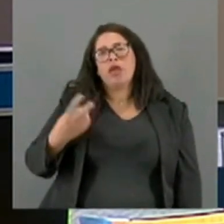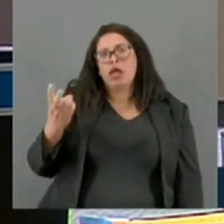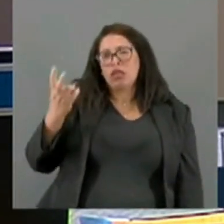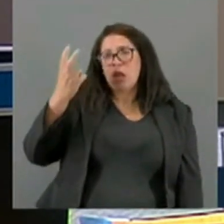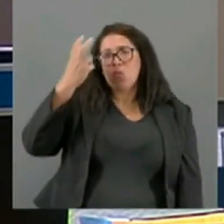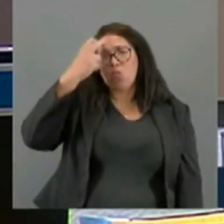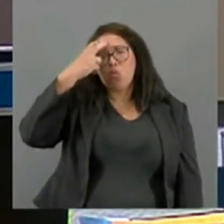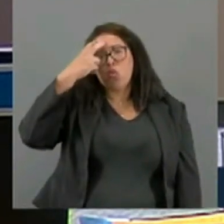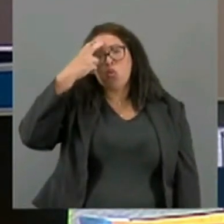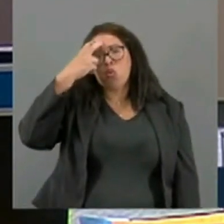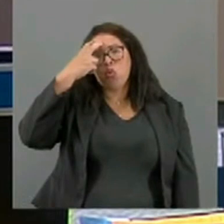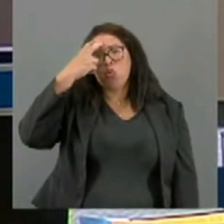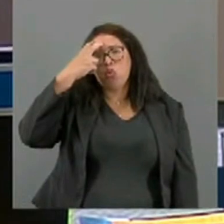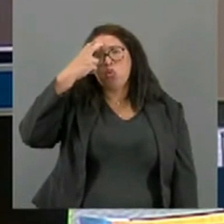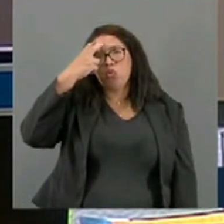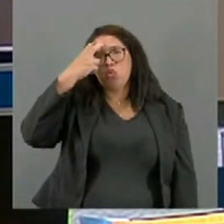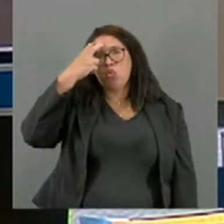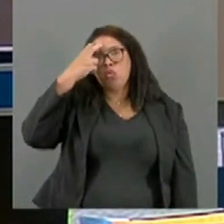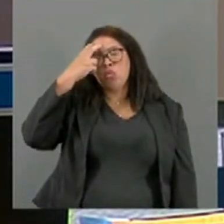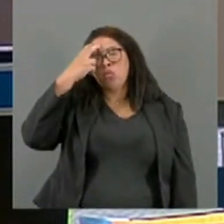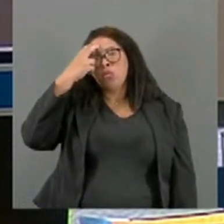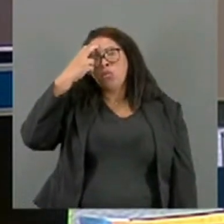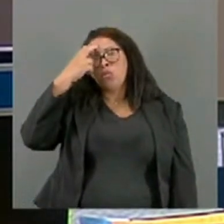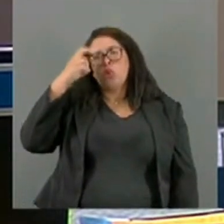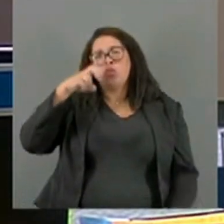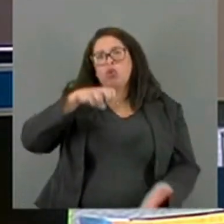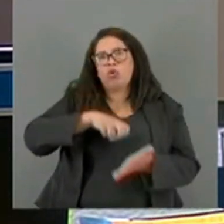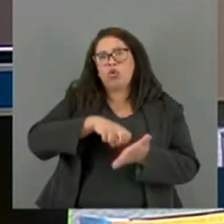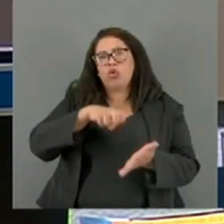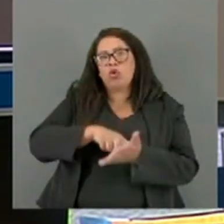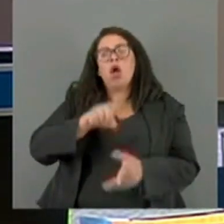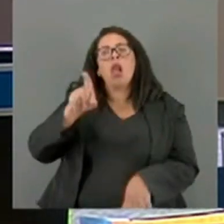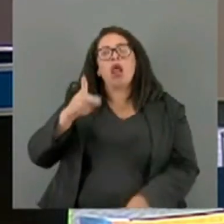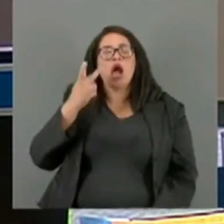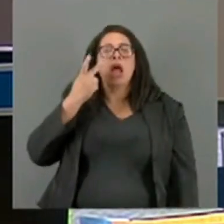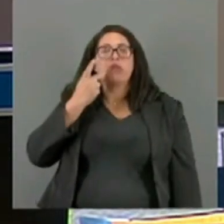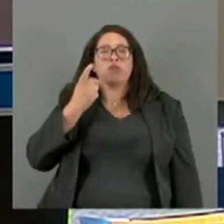culturais perenizadas no rincão caririense.